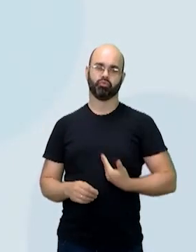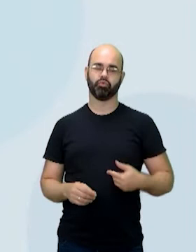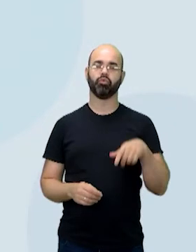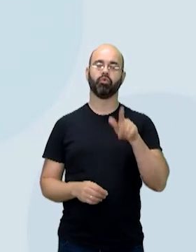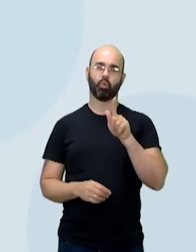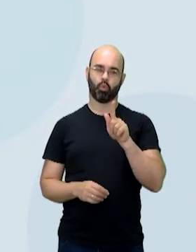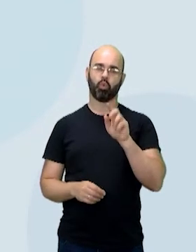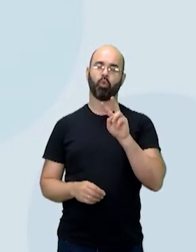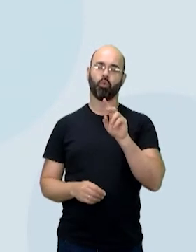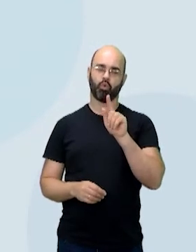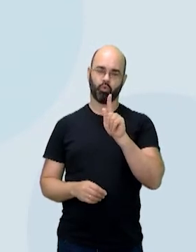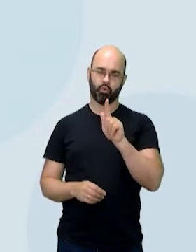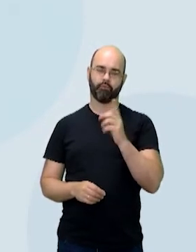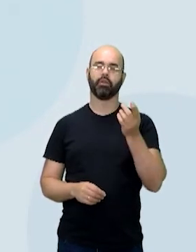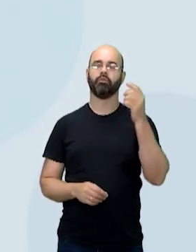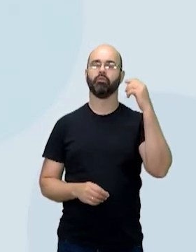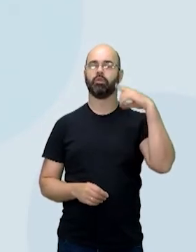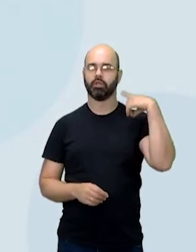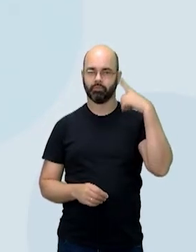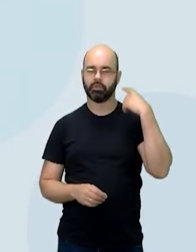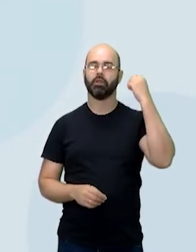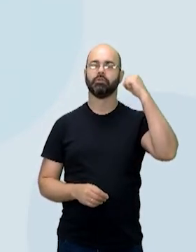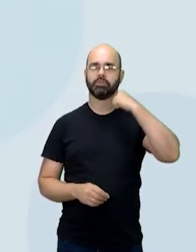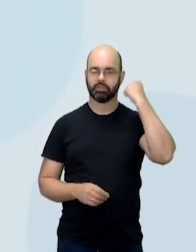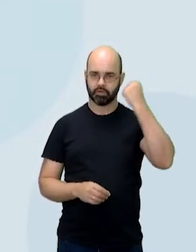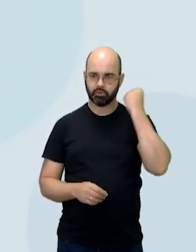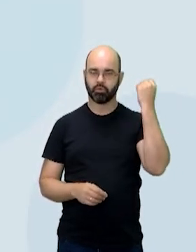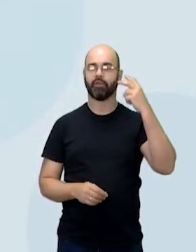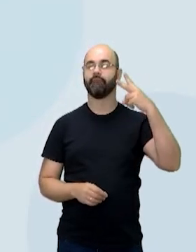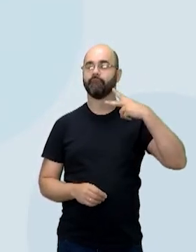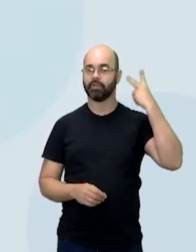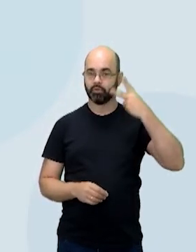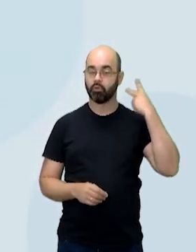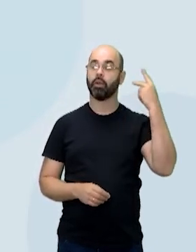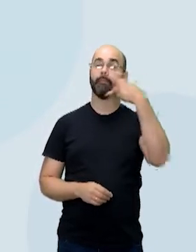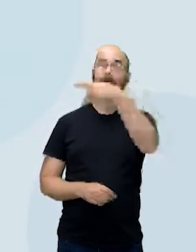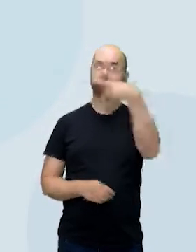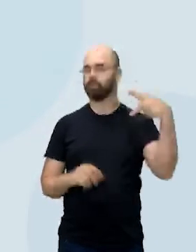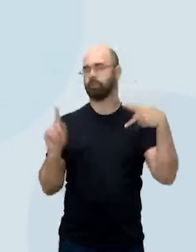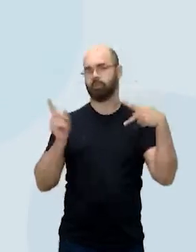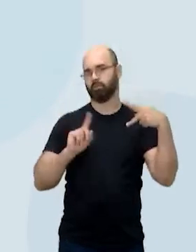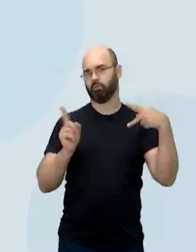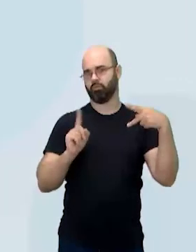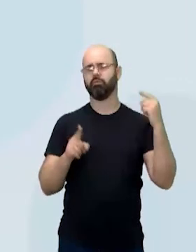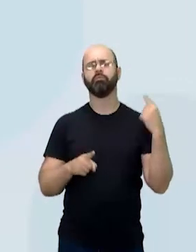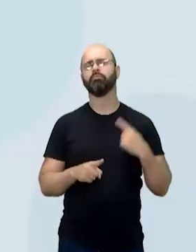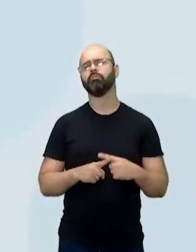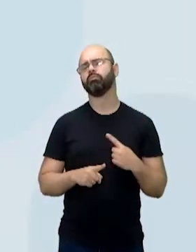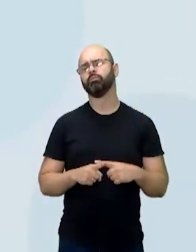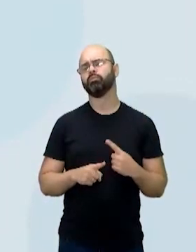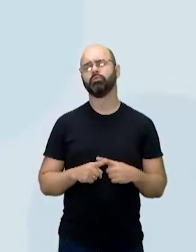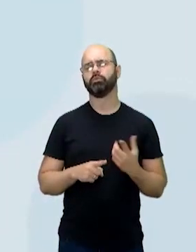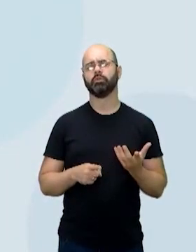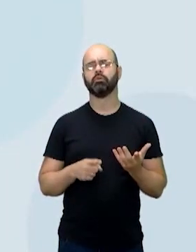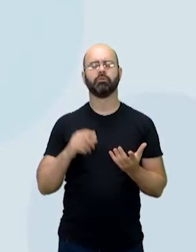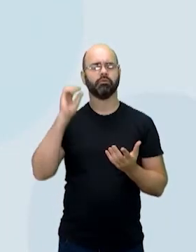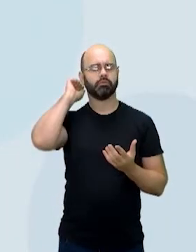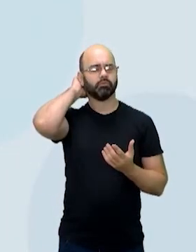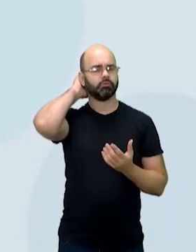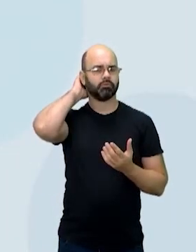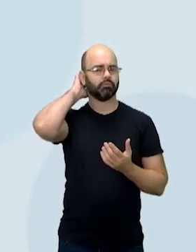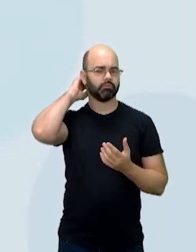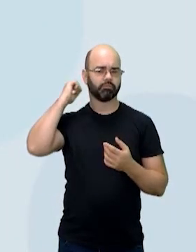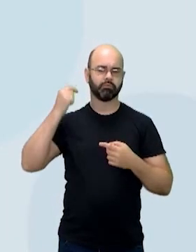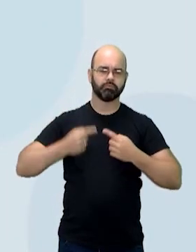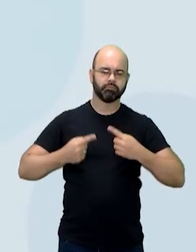para deputado e senadores, depois vereadores, mas presidente não. Agora, por que está a questão da polêmica? Foi